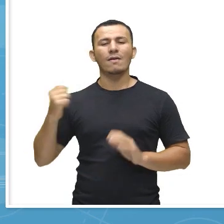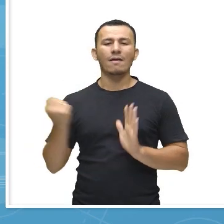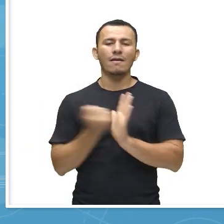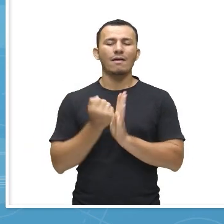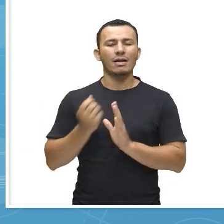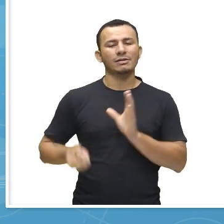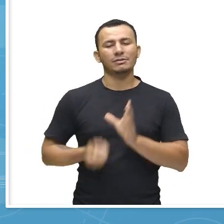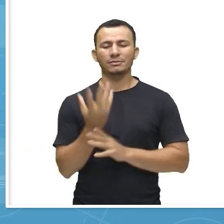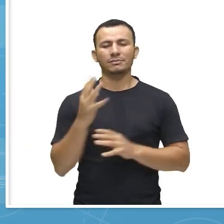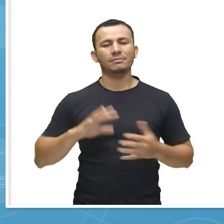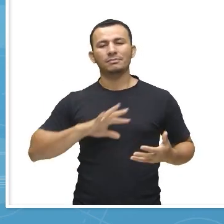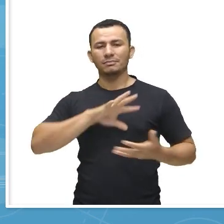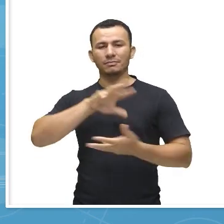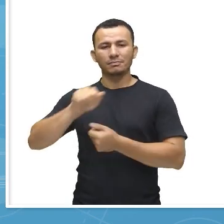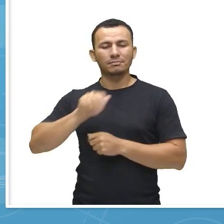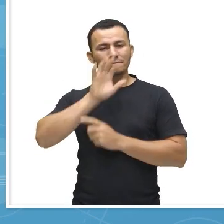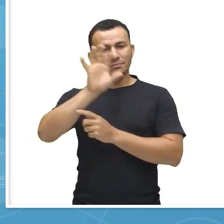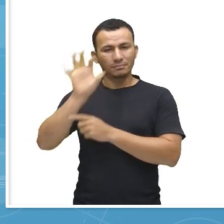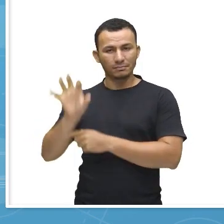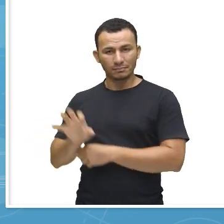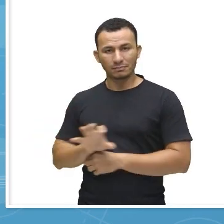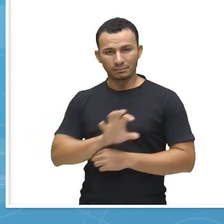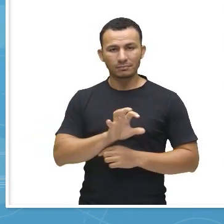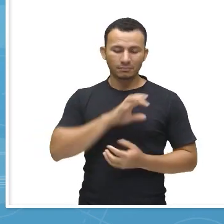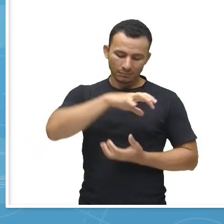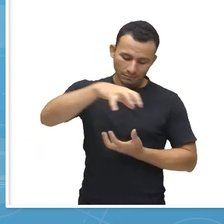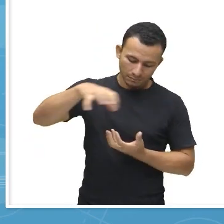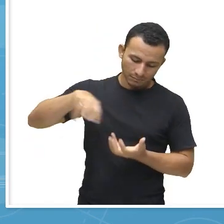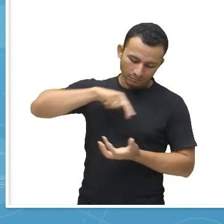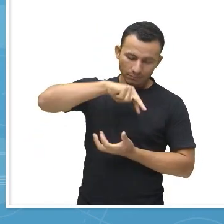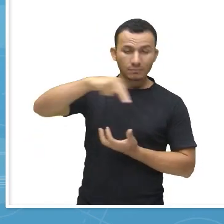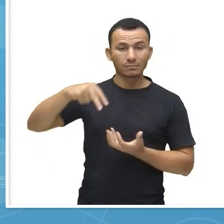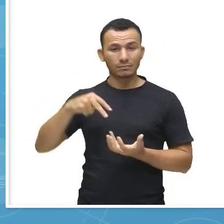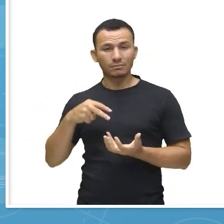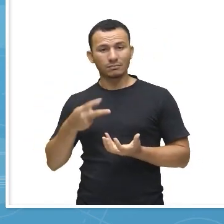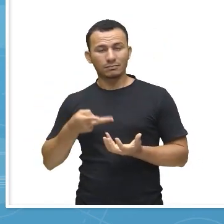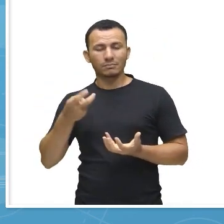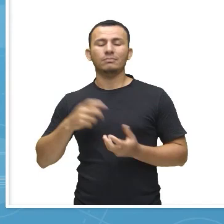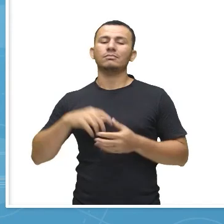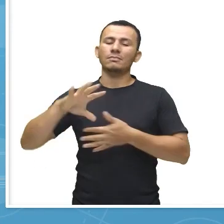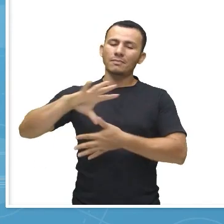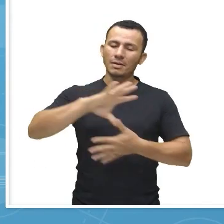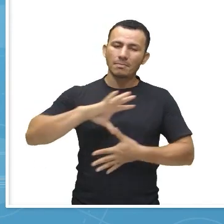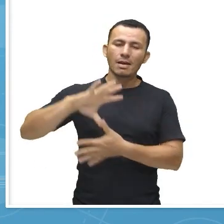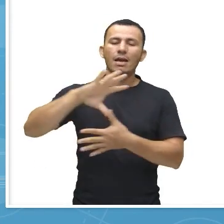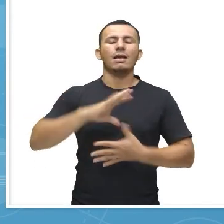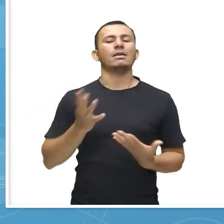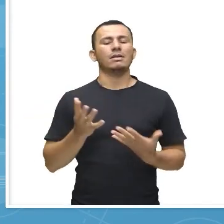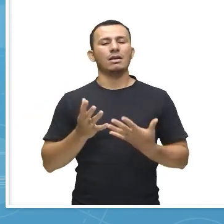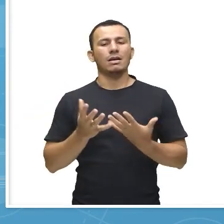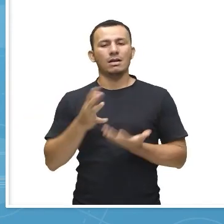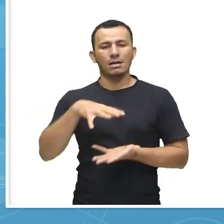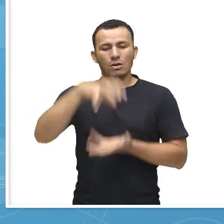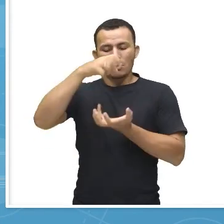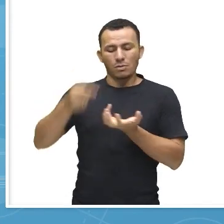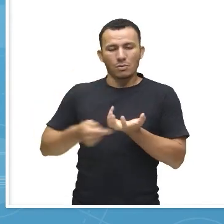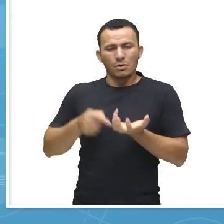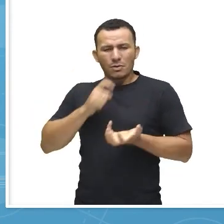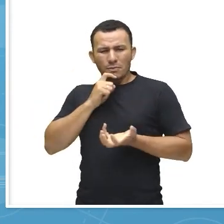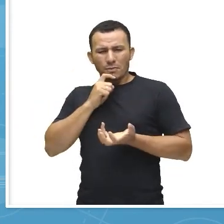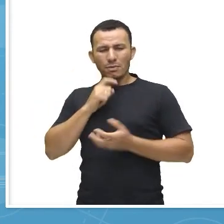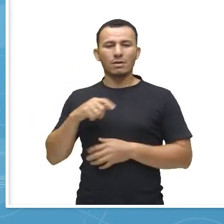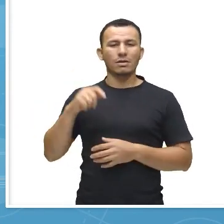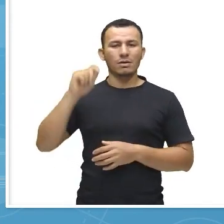nosso planeta da forma que a gente consegue dispor, né, a América, né, a Antártida, a África,